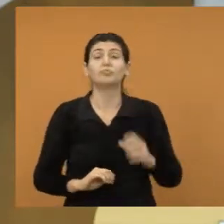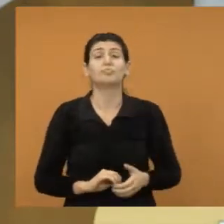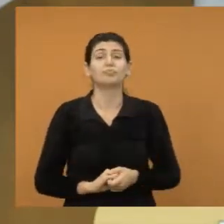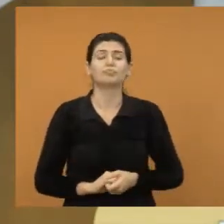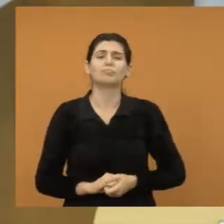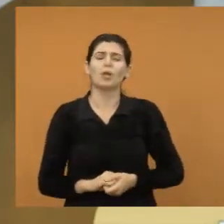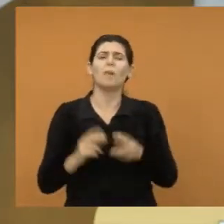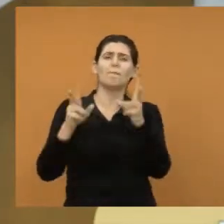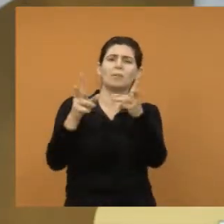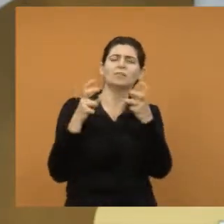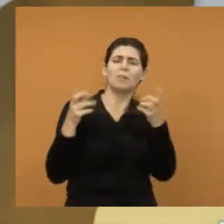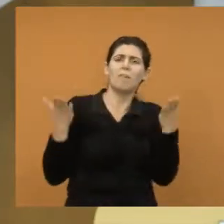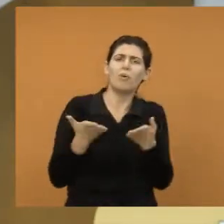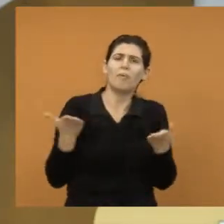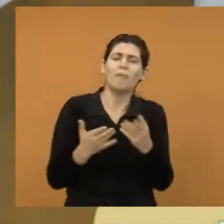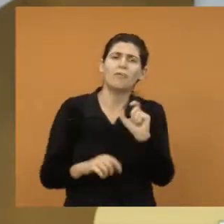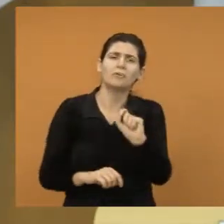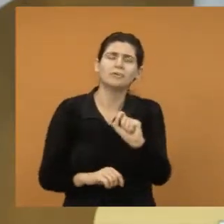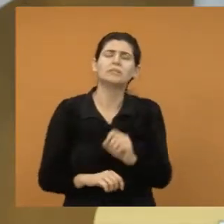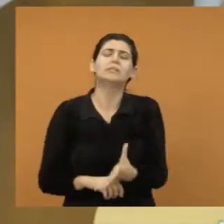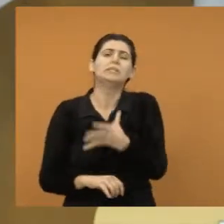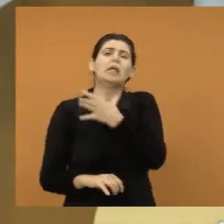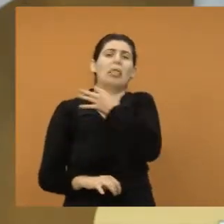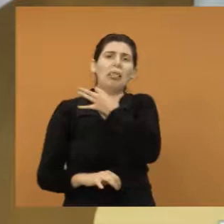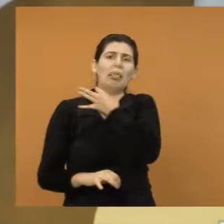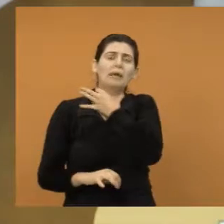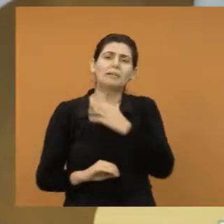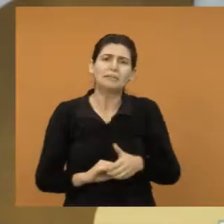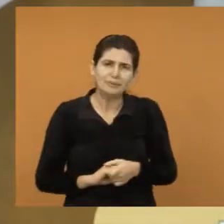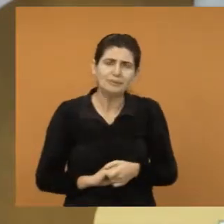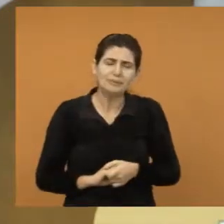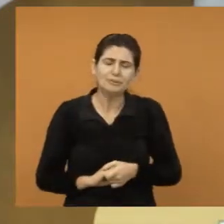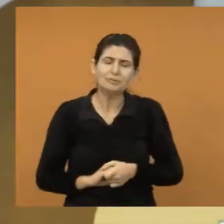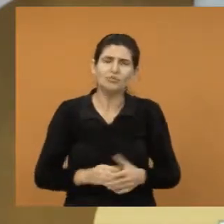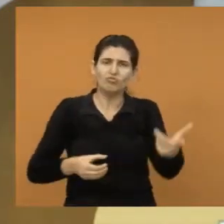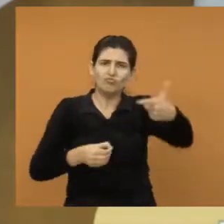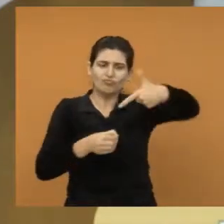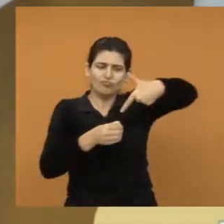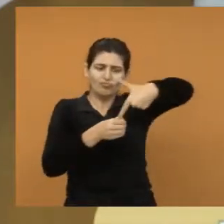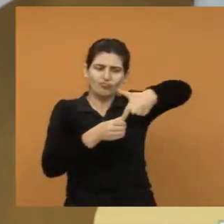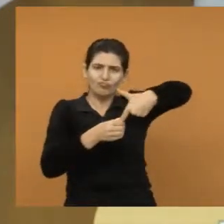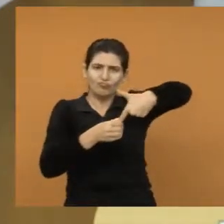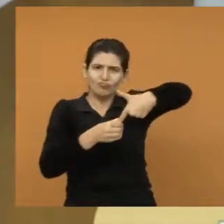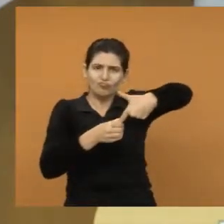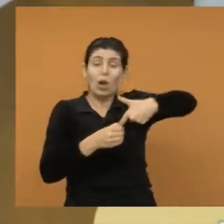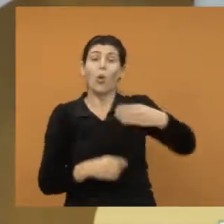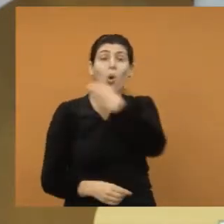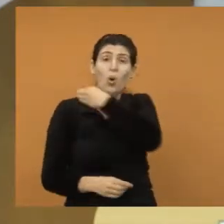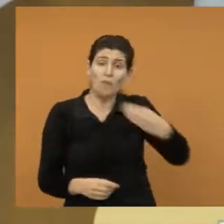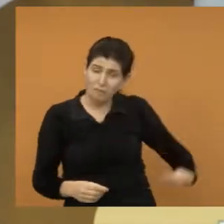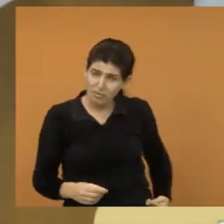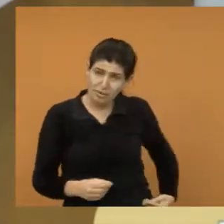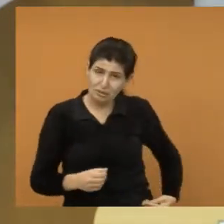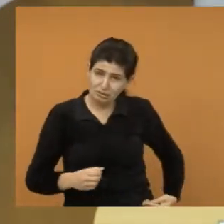Basta ver agora, na crise que teve com a questão do diesel, o governo ao